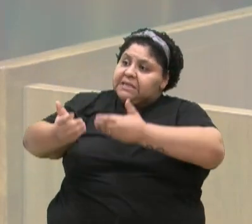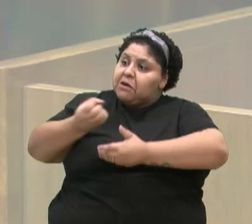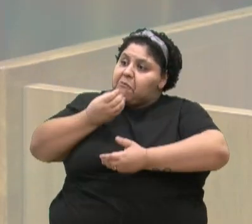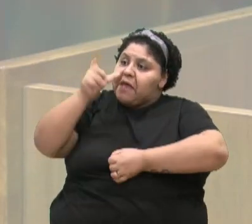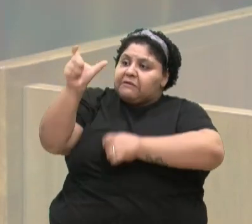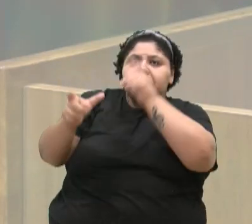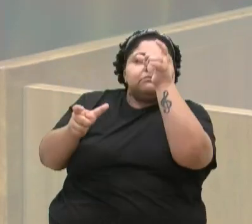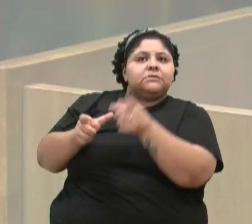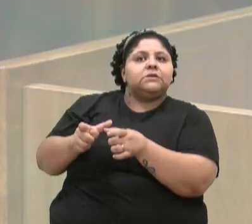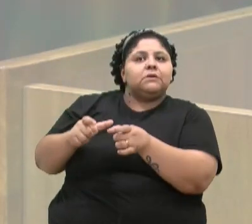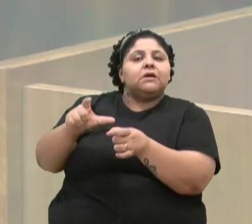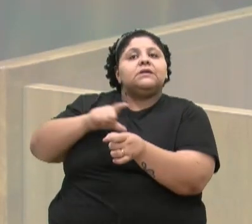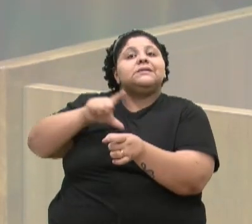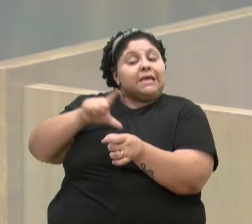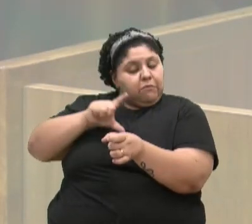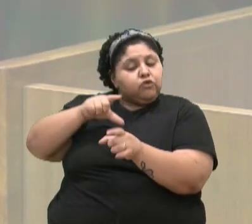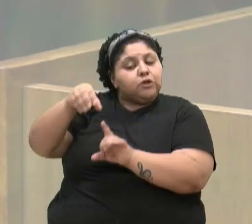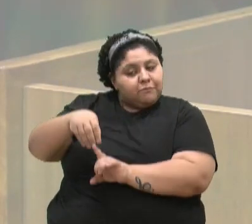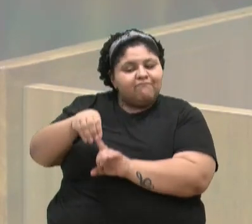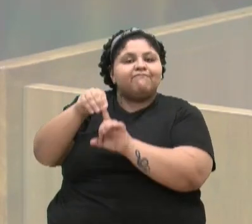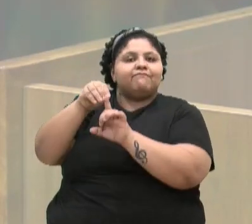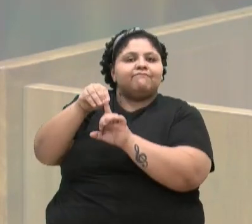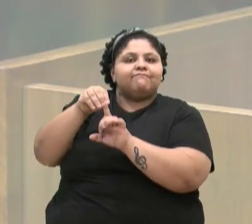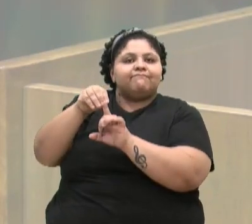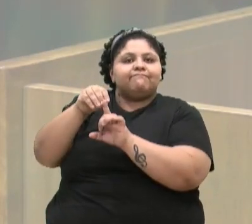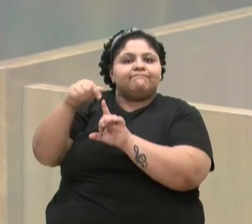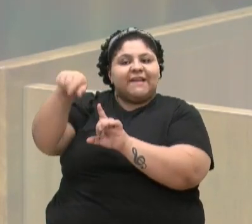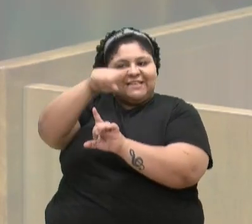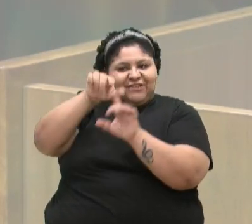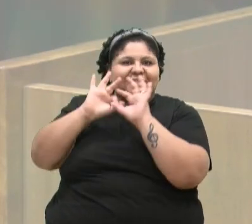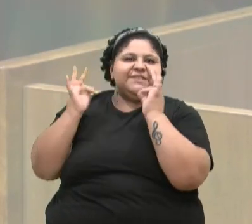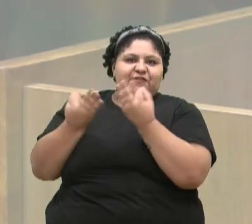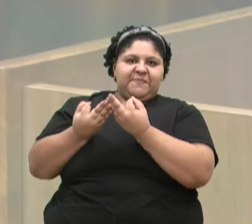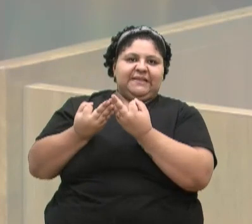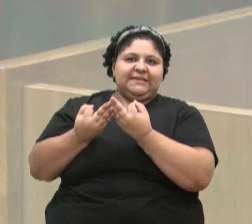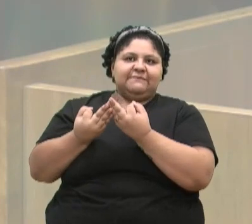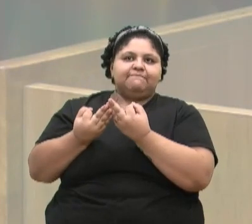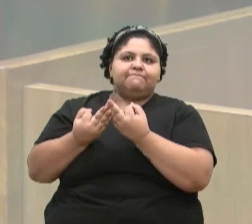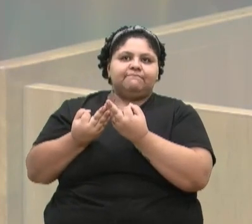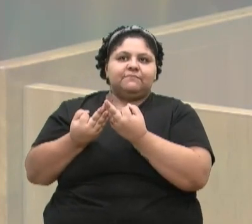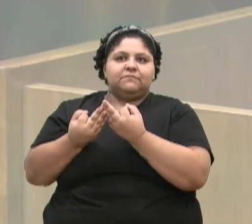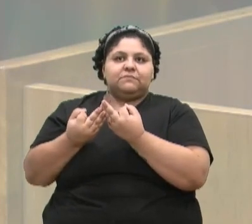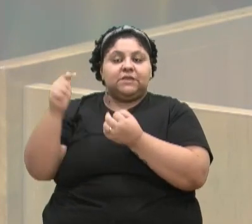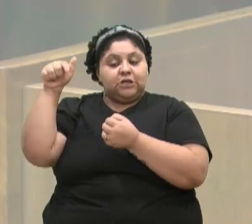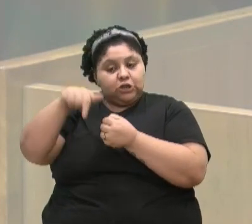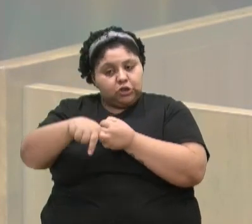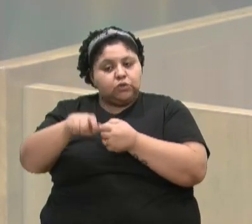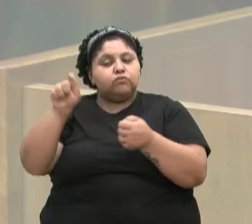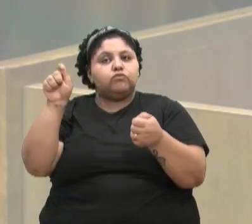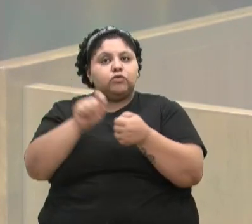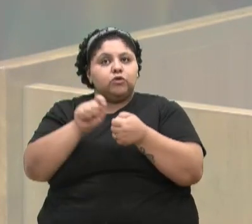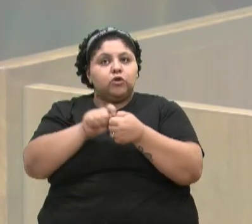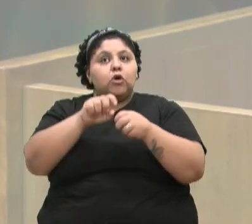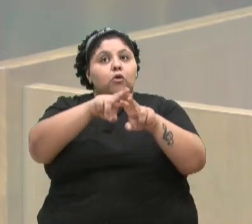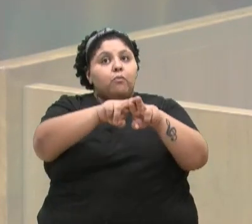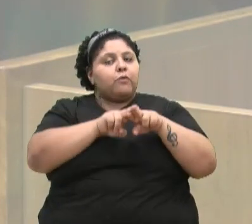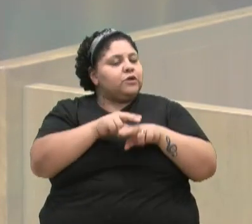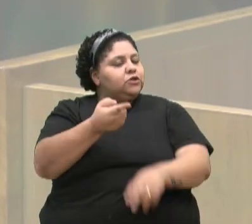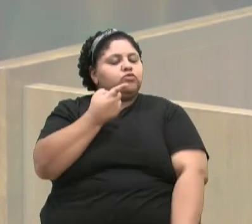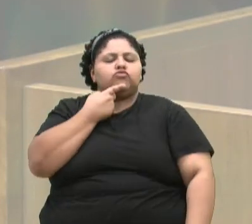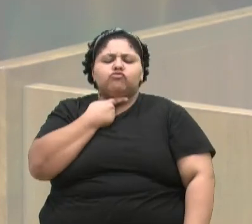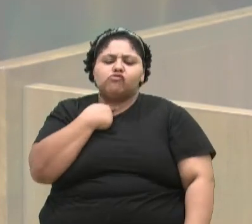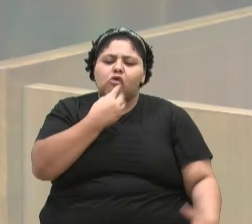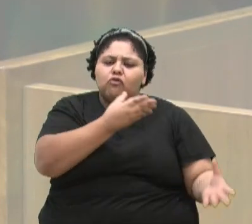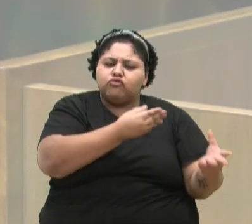pessoas e temos que atender principalmente, primeiro, as nossas famílias. E é isso que nós fazemos, por isso que eu gosto